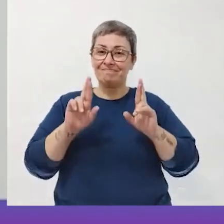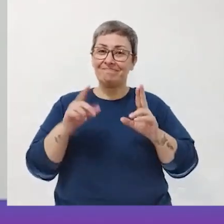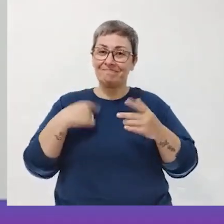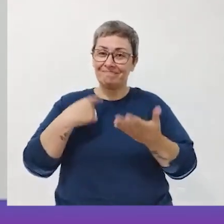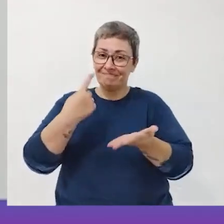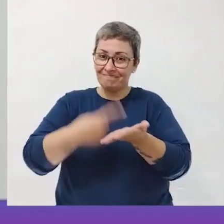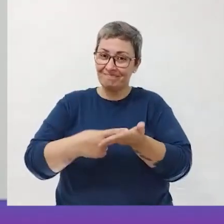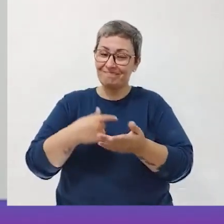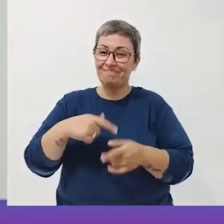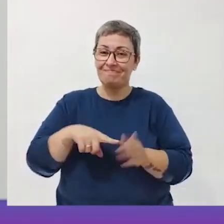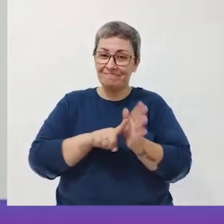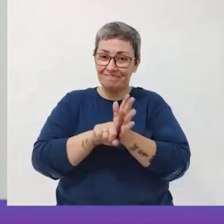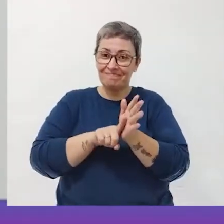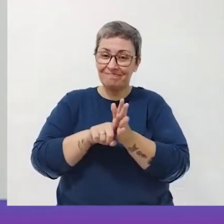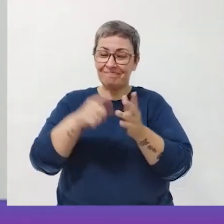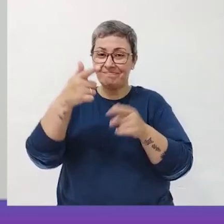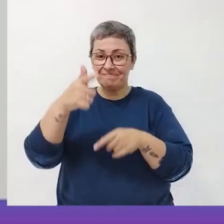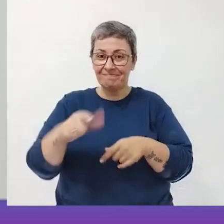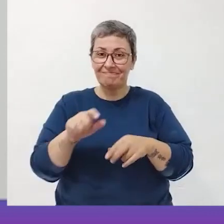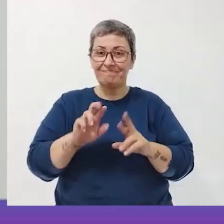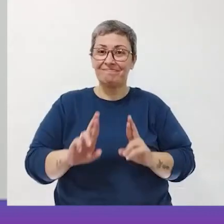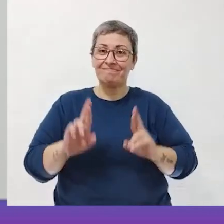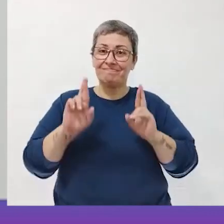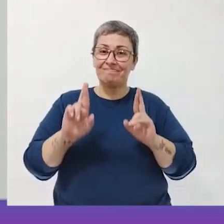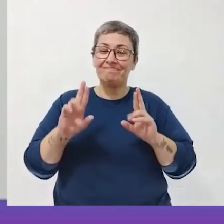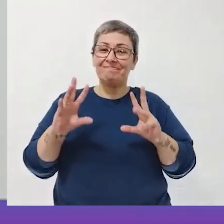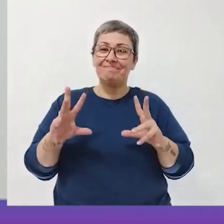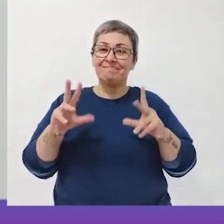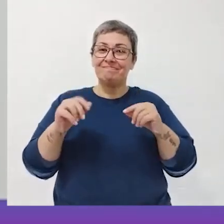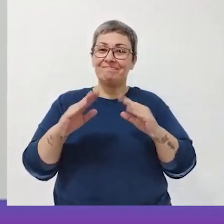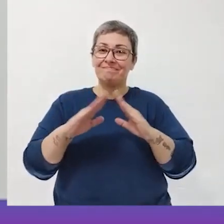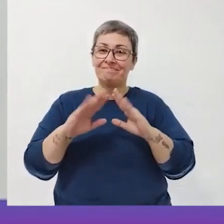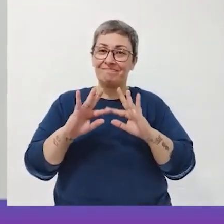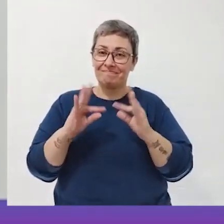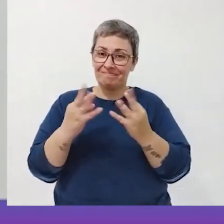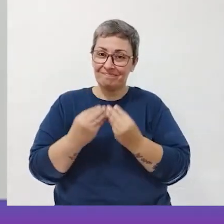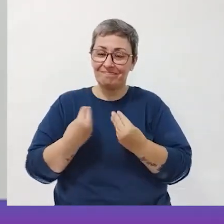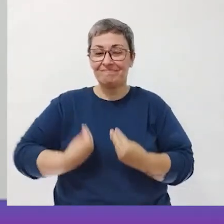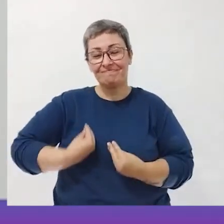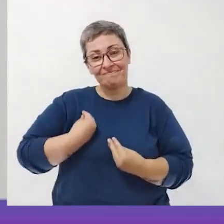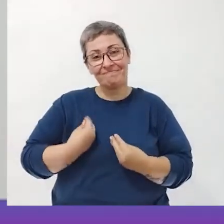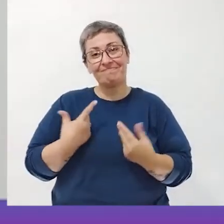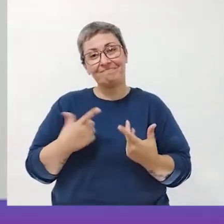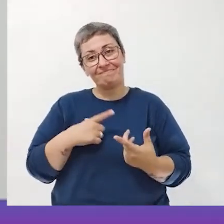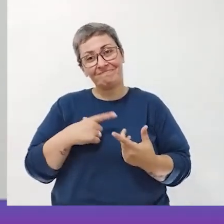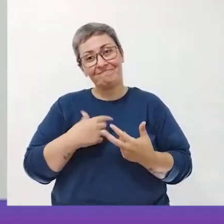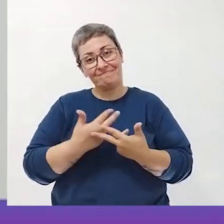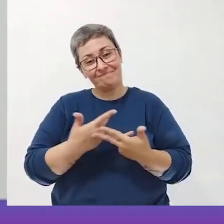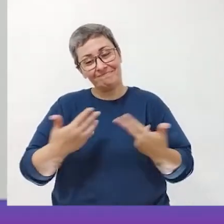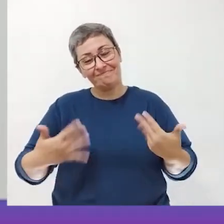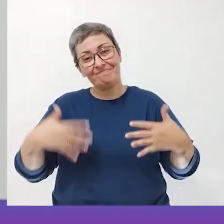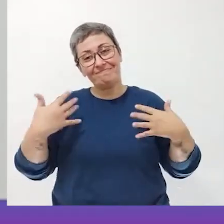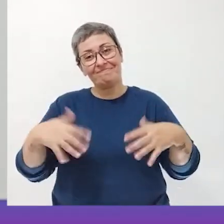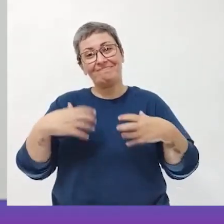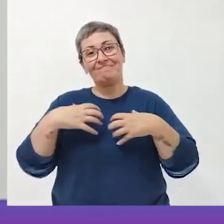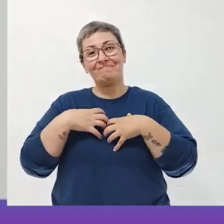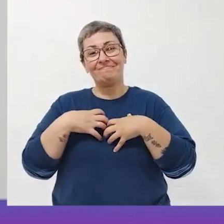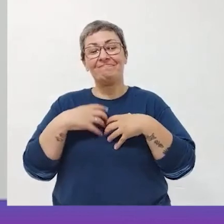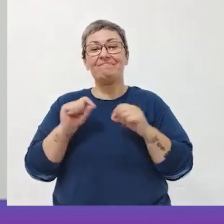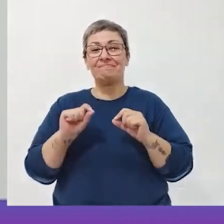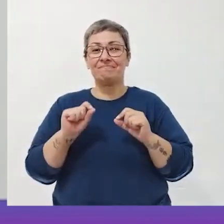com vocês nas próximas pesquisas. Desejo que a casa, a família, a vida de vocês esteja repleta desses